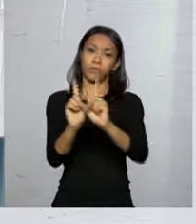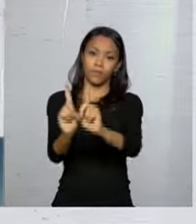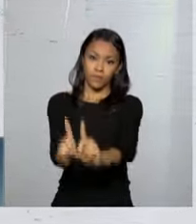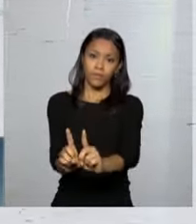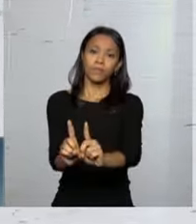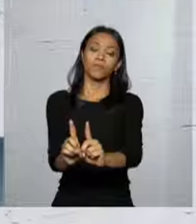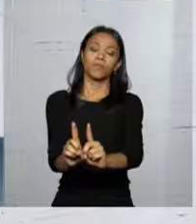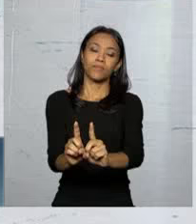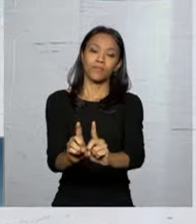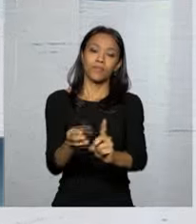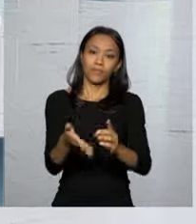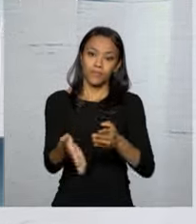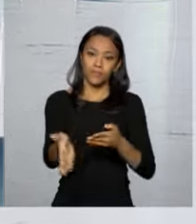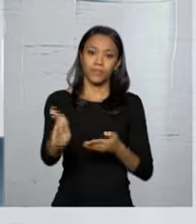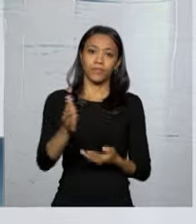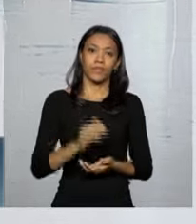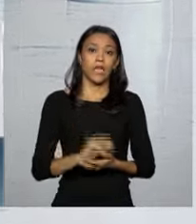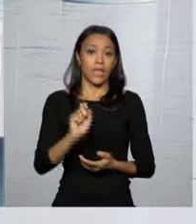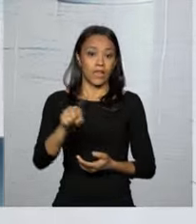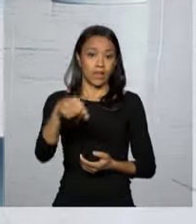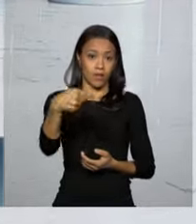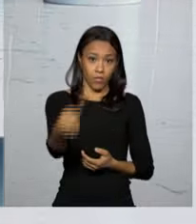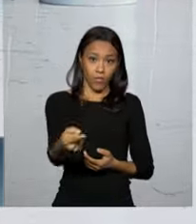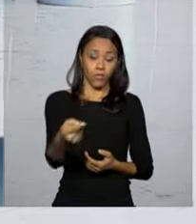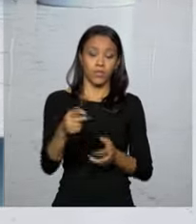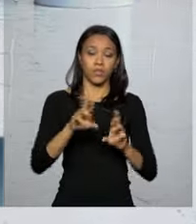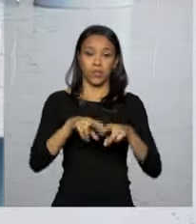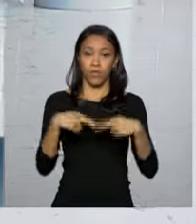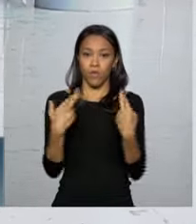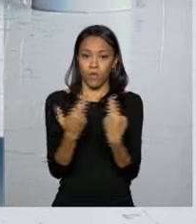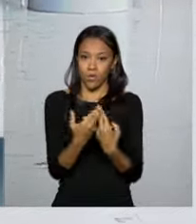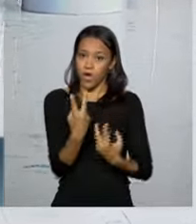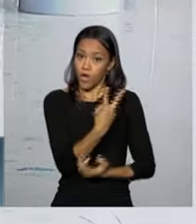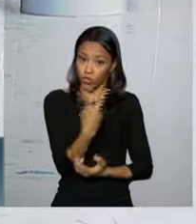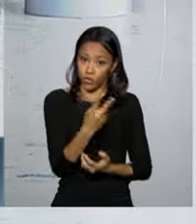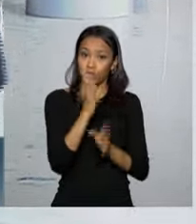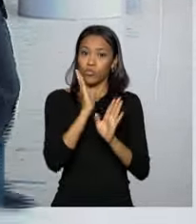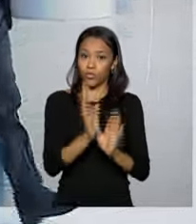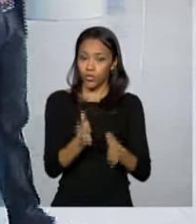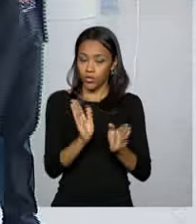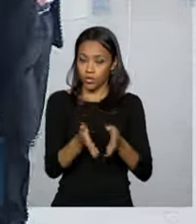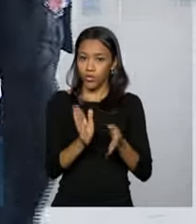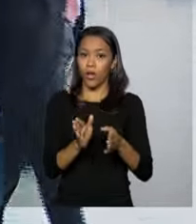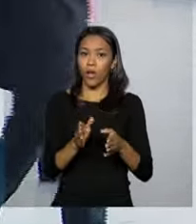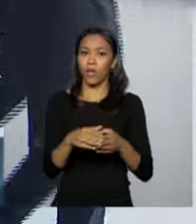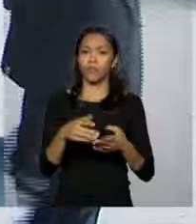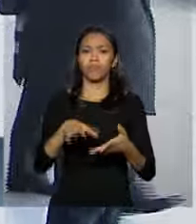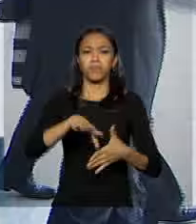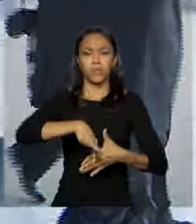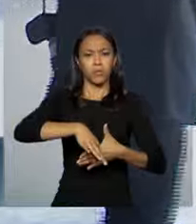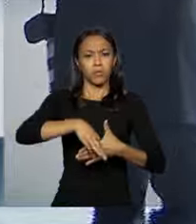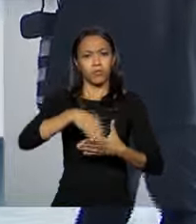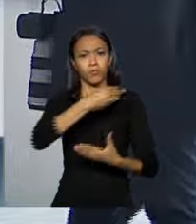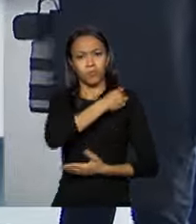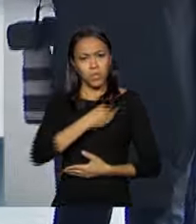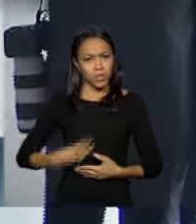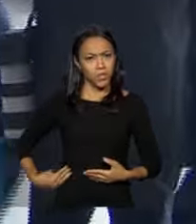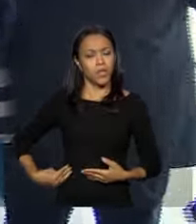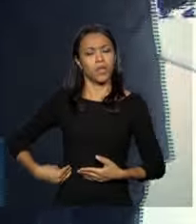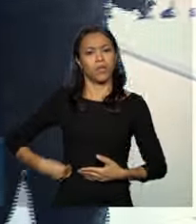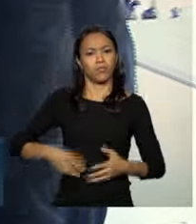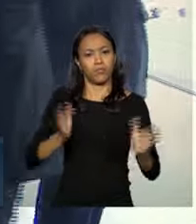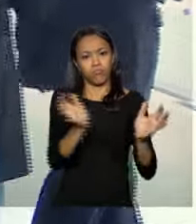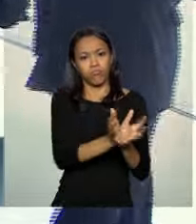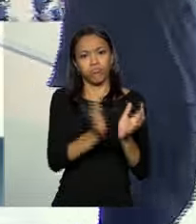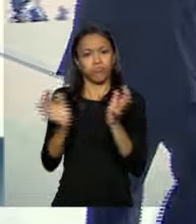sequência deste encontro. Depois da reunião que as duas realizaram com seus representantes dos dois governos